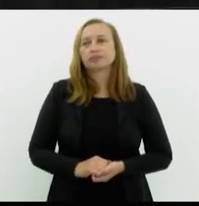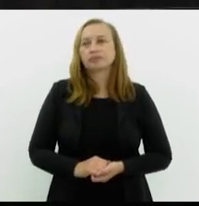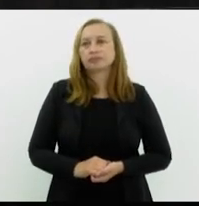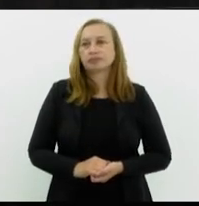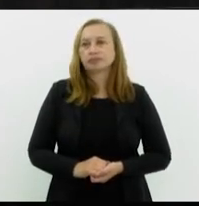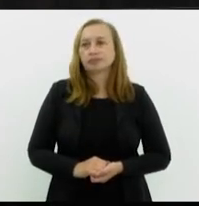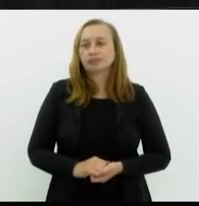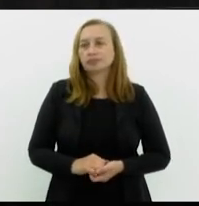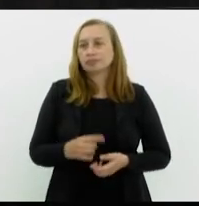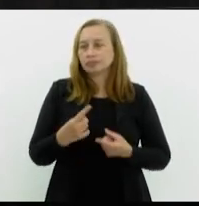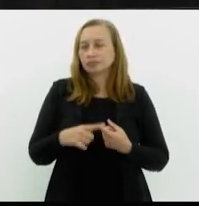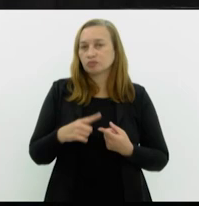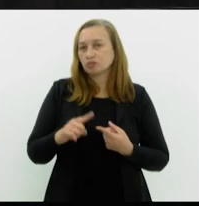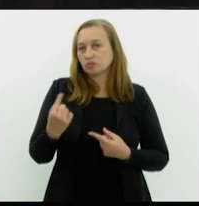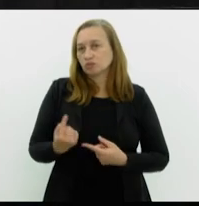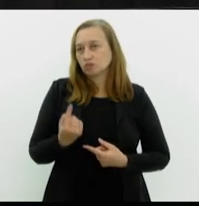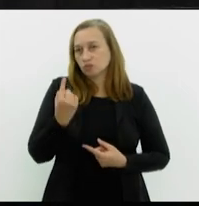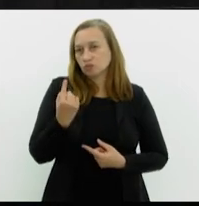Porque,